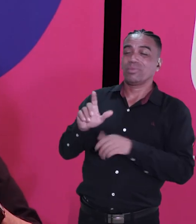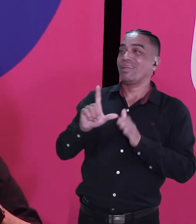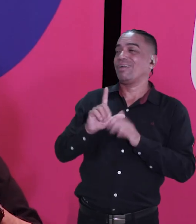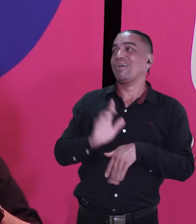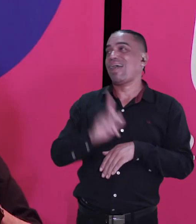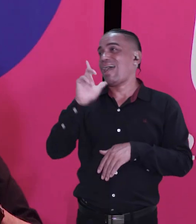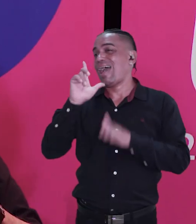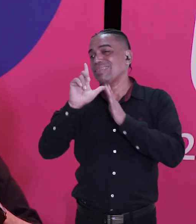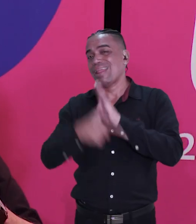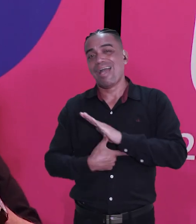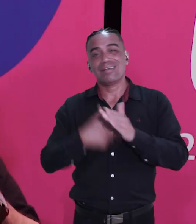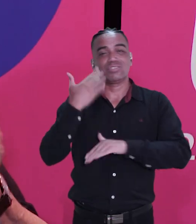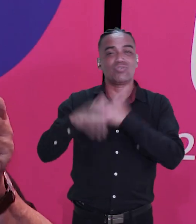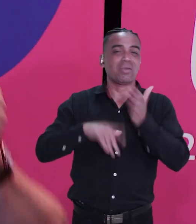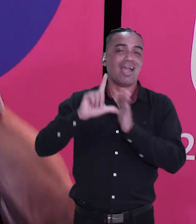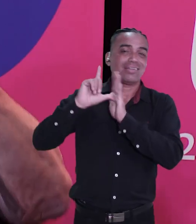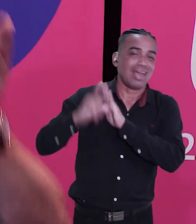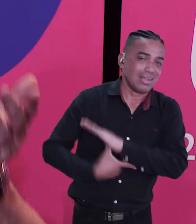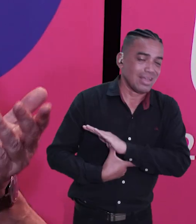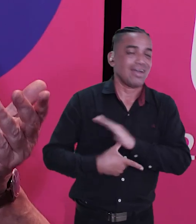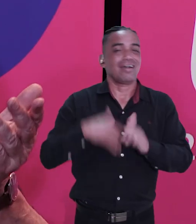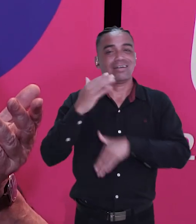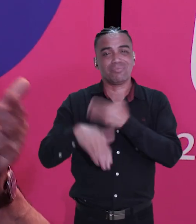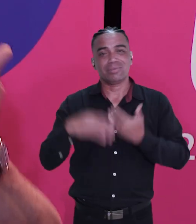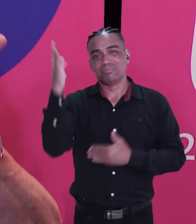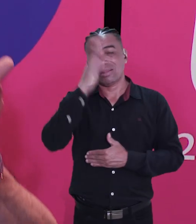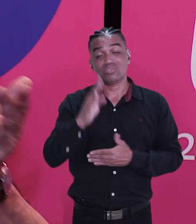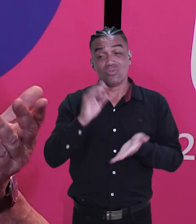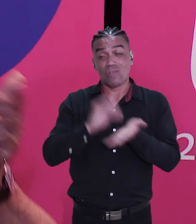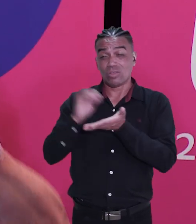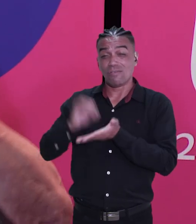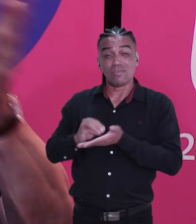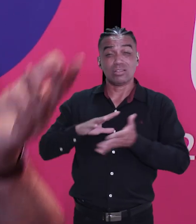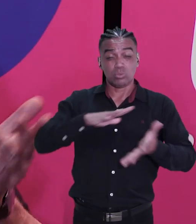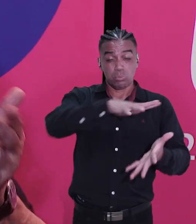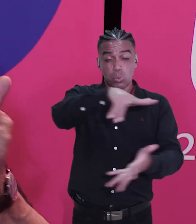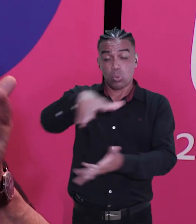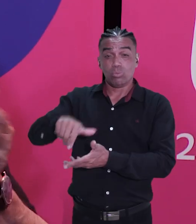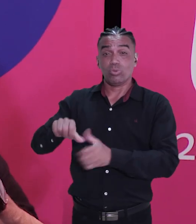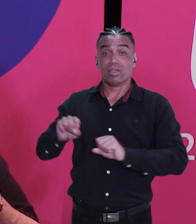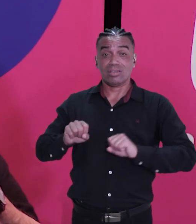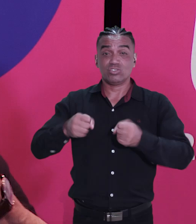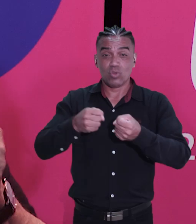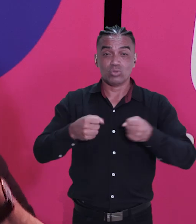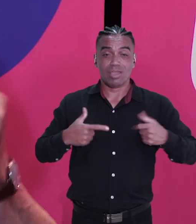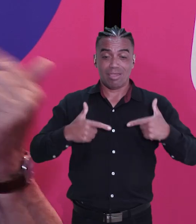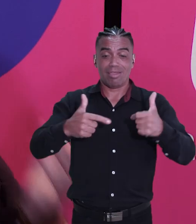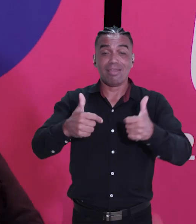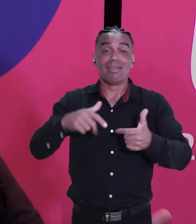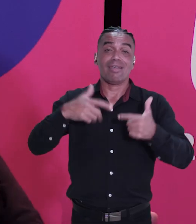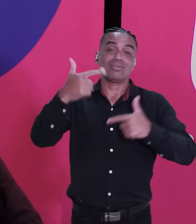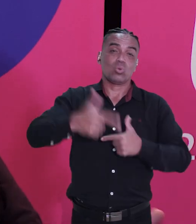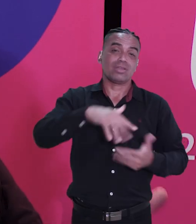total nessa época. E, naturalmente, tudo isso lá fora passou a faltar também, porque tudo foi canalizado para o esforço de guerra. Então, começou